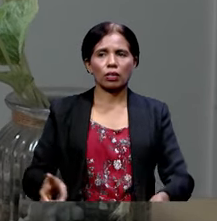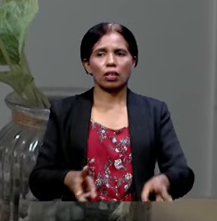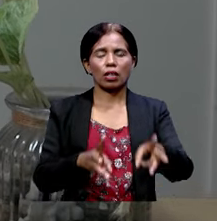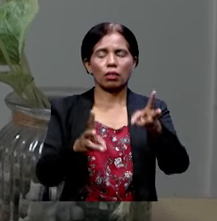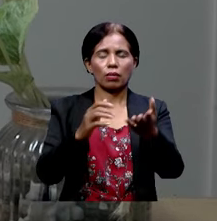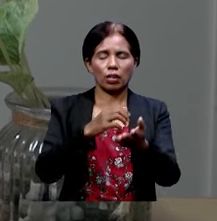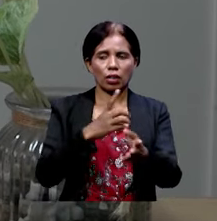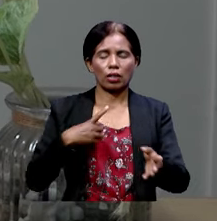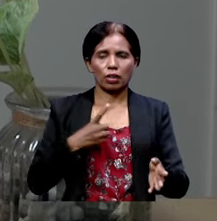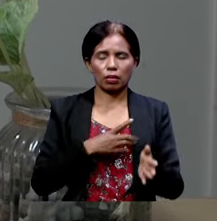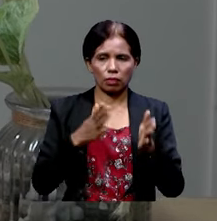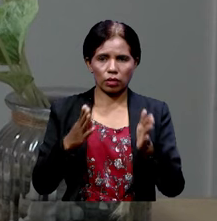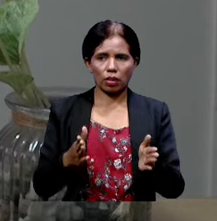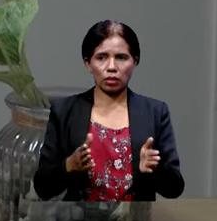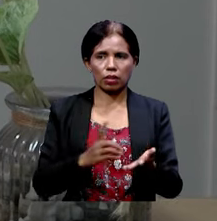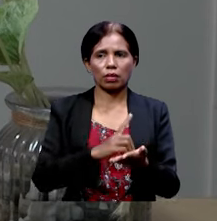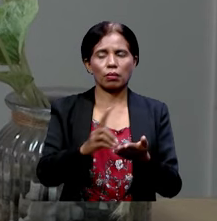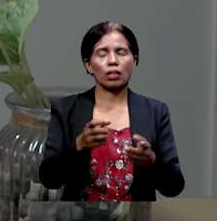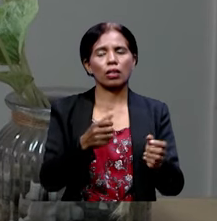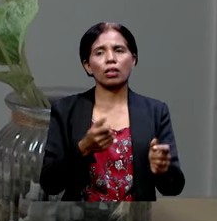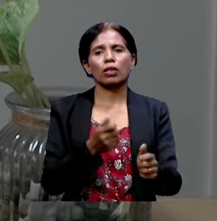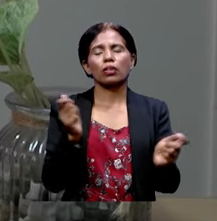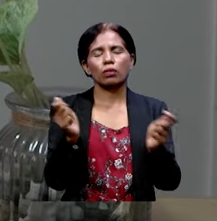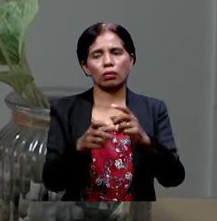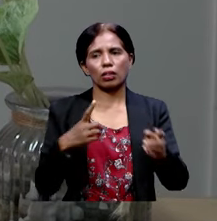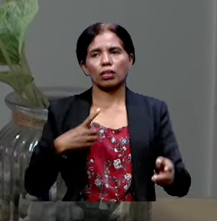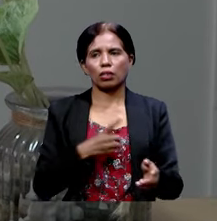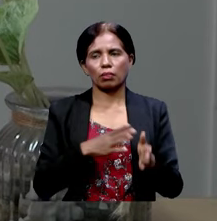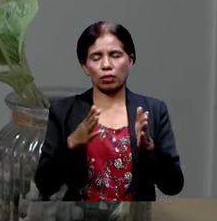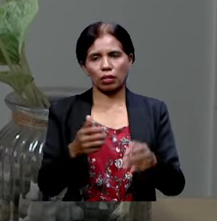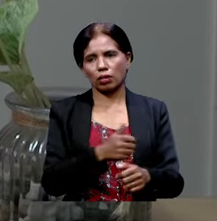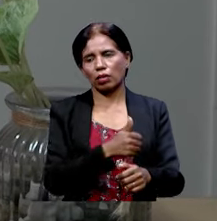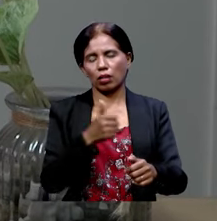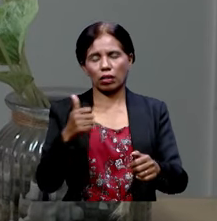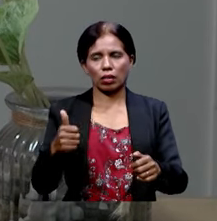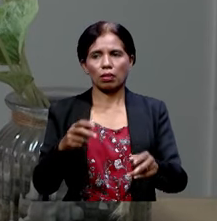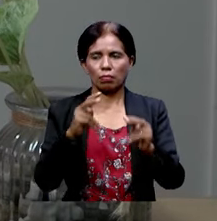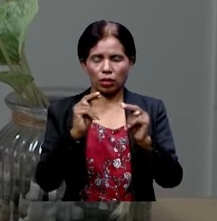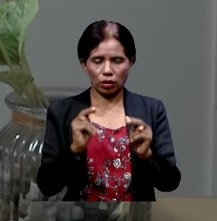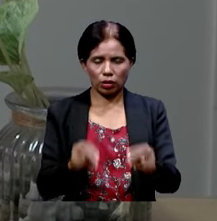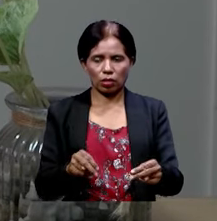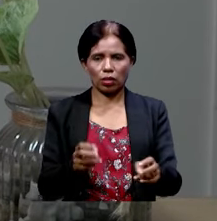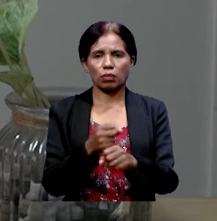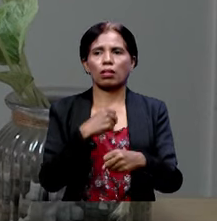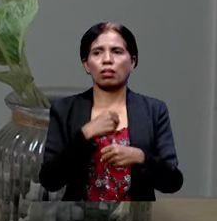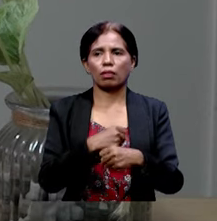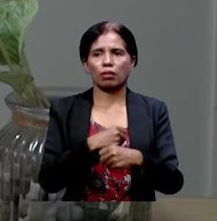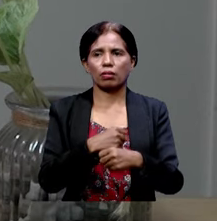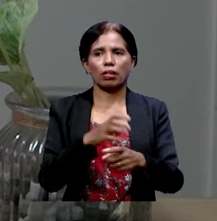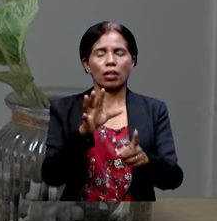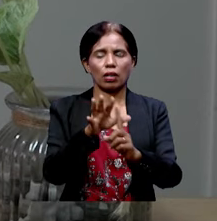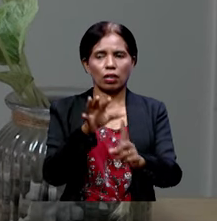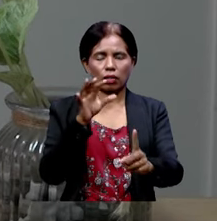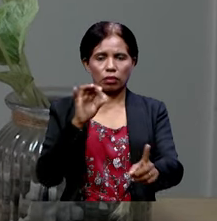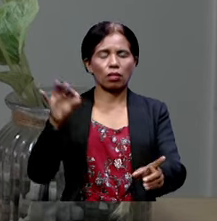licença, bele substitui o deputado selo, vai ir aí assunto urgente que precisa quorum a tuhalo eleição, com